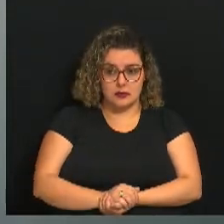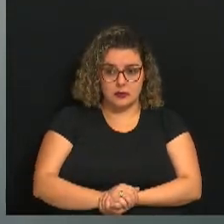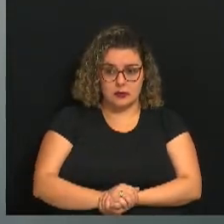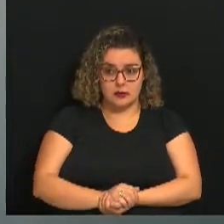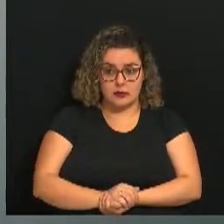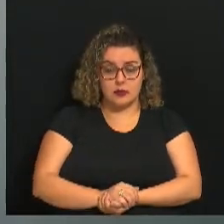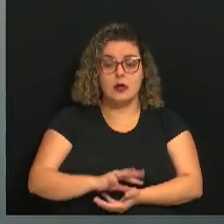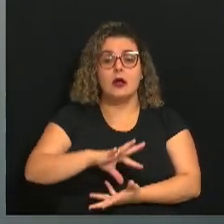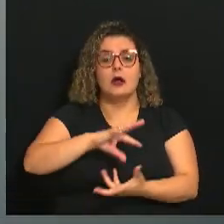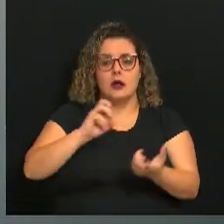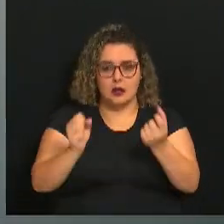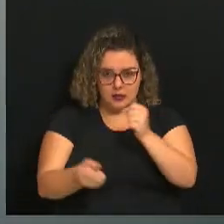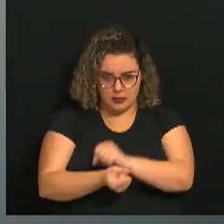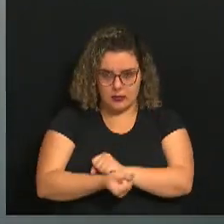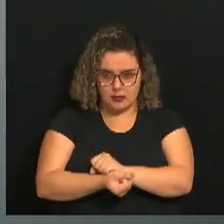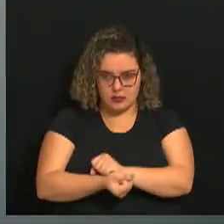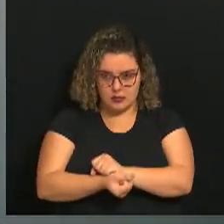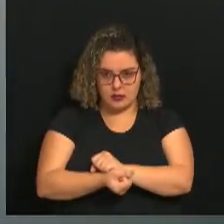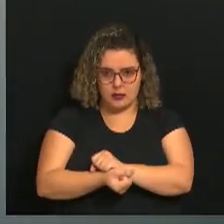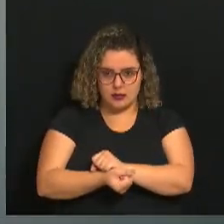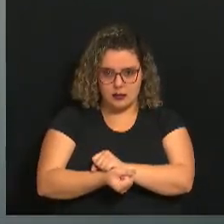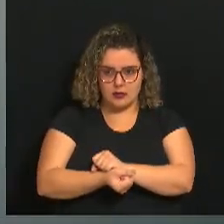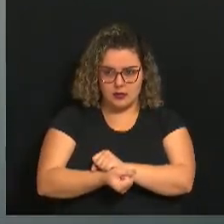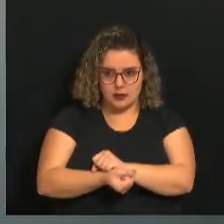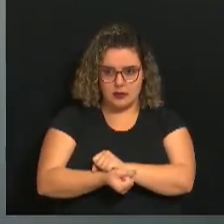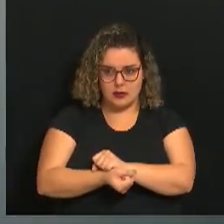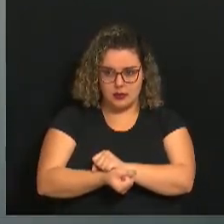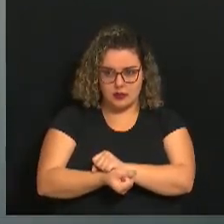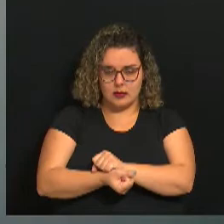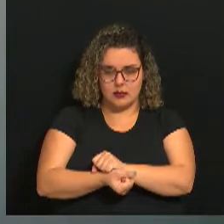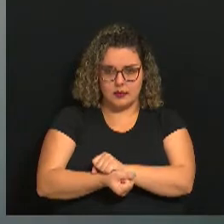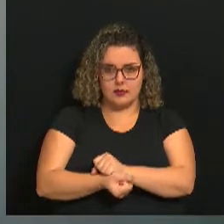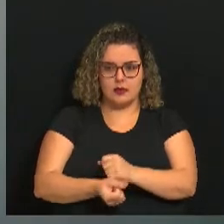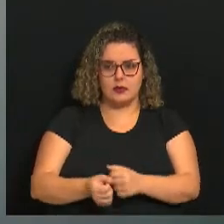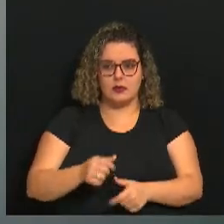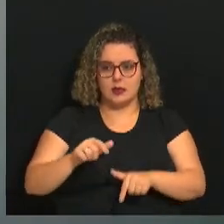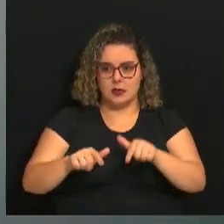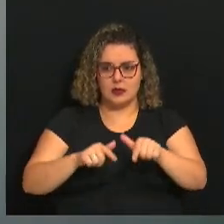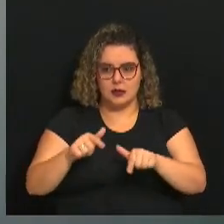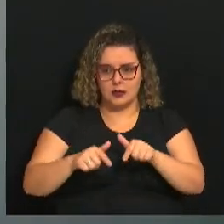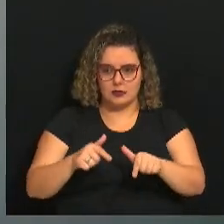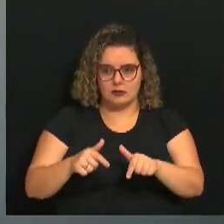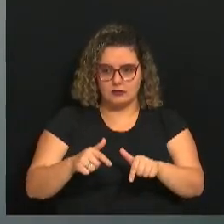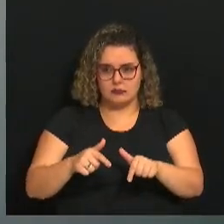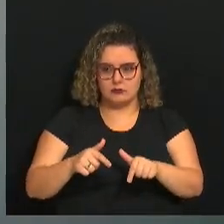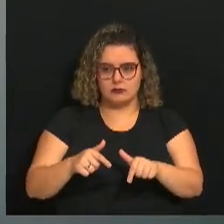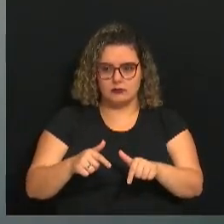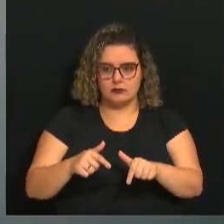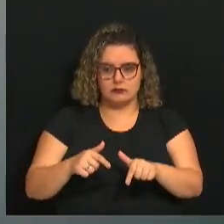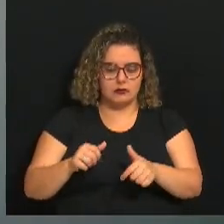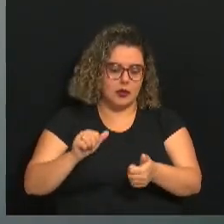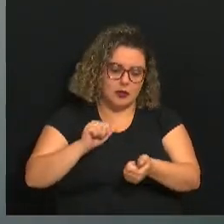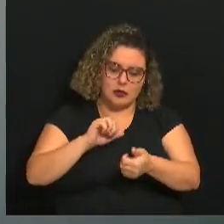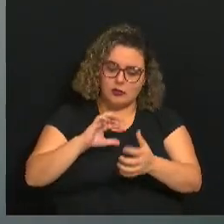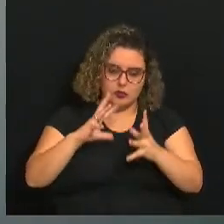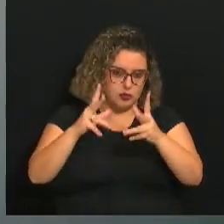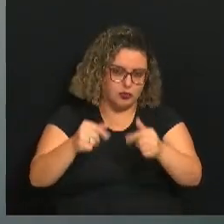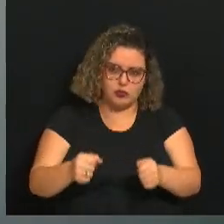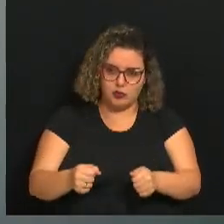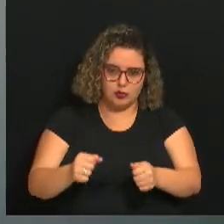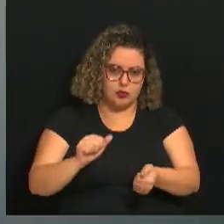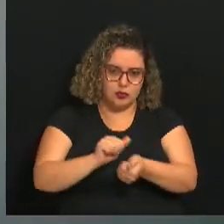reforma trabalhista, a relação trabalhador-empresa, ele foi amplamente aí modificada. Então, não vou nem